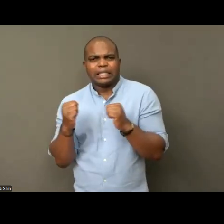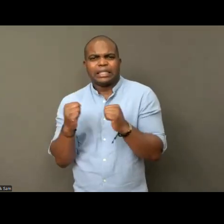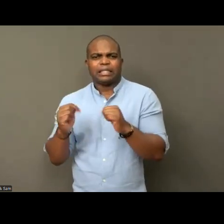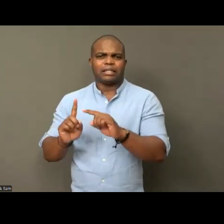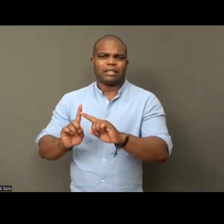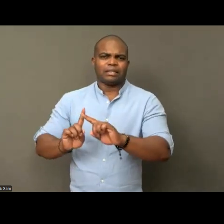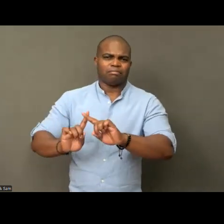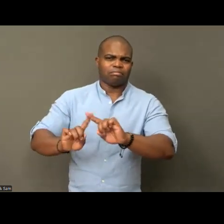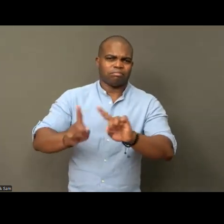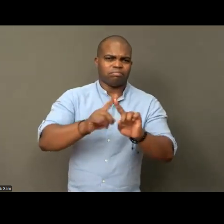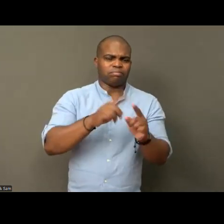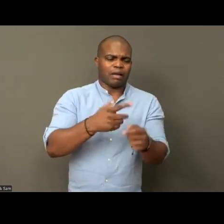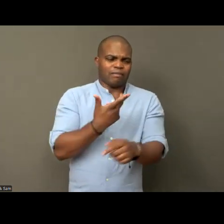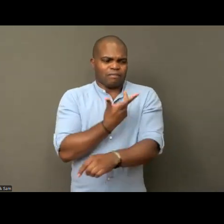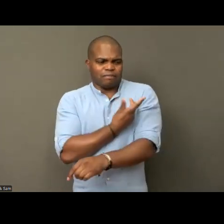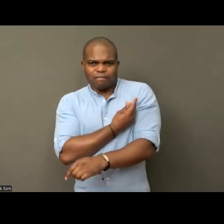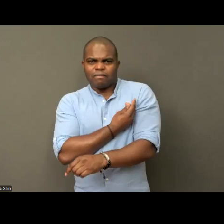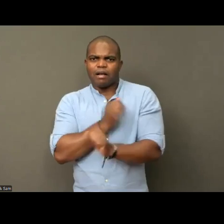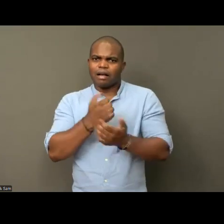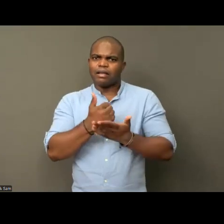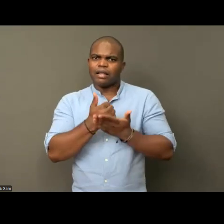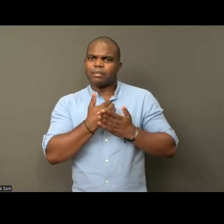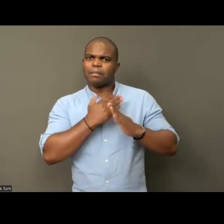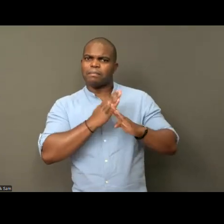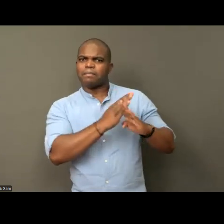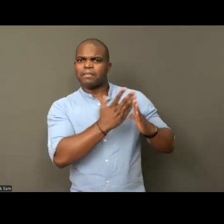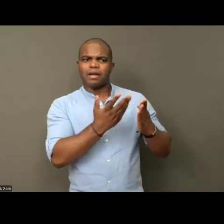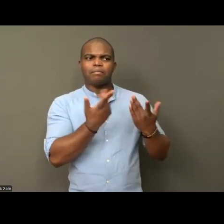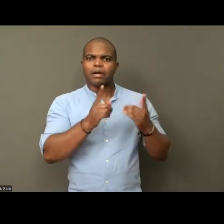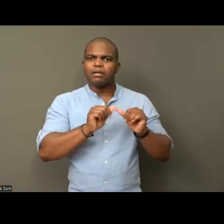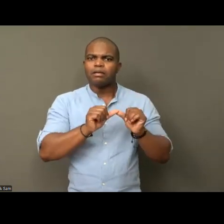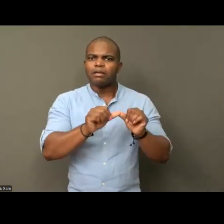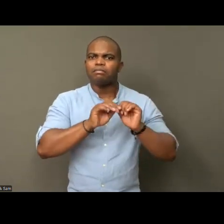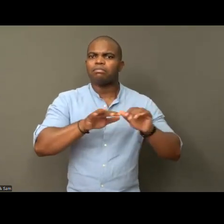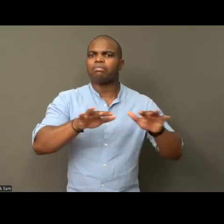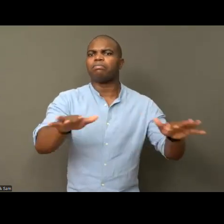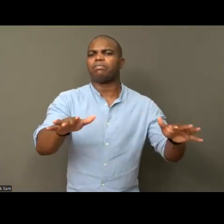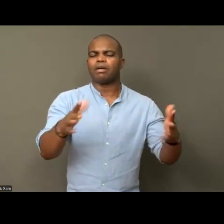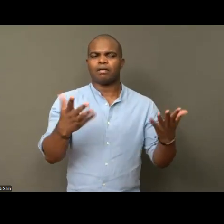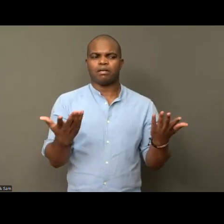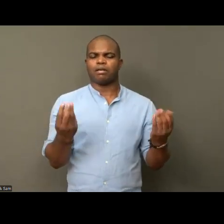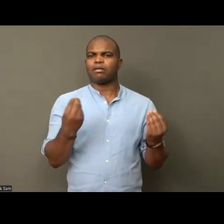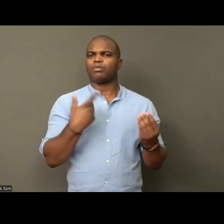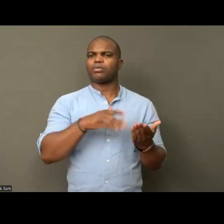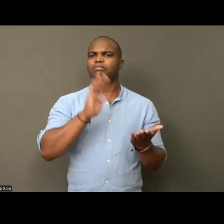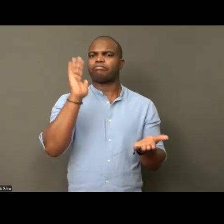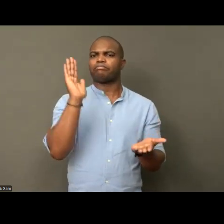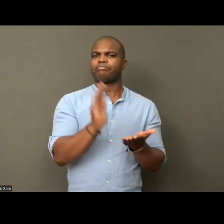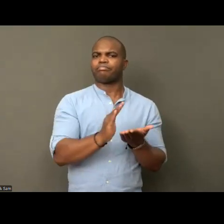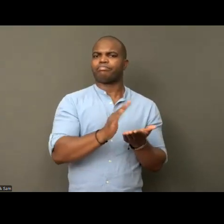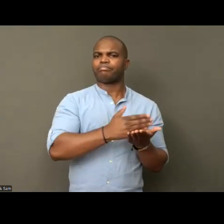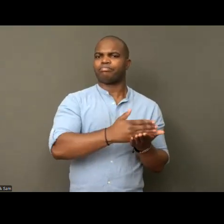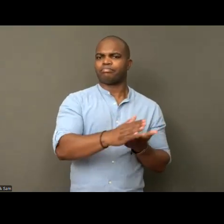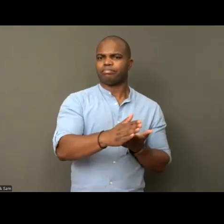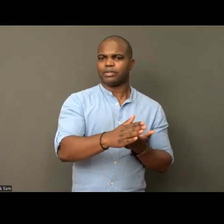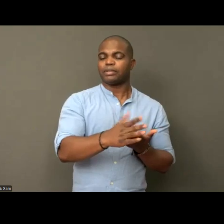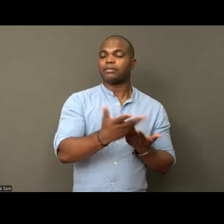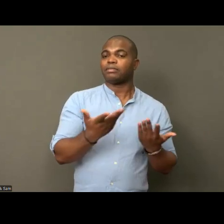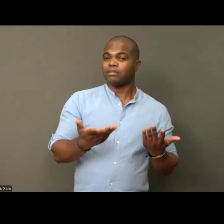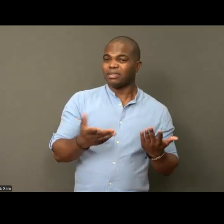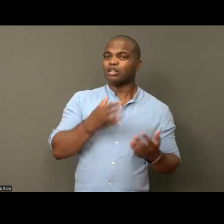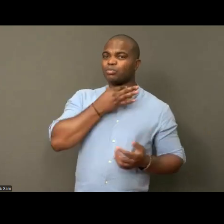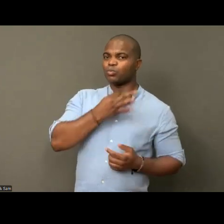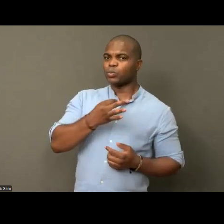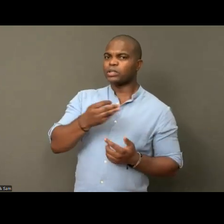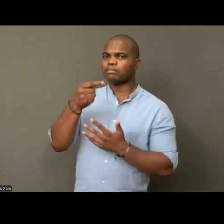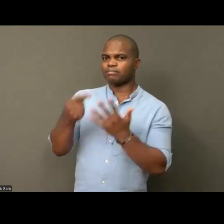e fatores de The riscos elimination ambientais. initiative A builds eliminação da on é, the ou melhor, a region's iniciativa da successful OPA se track baseia no record histórico de of sucesso da eliminating